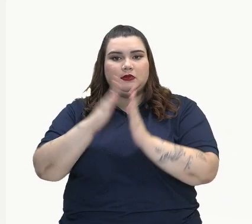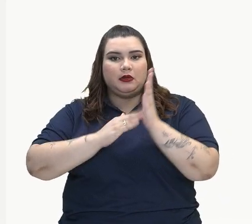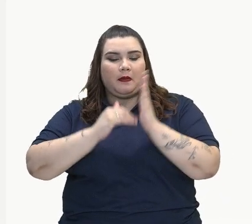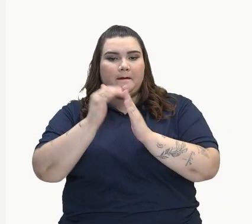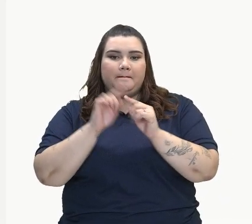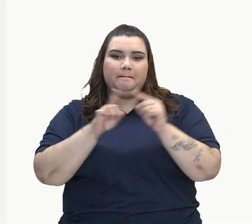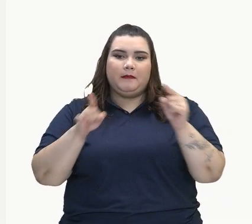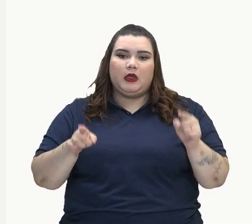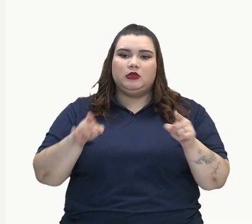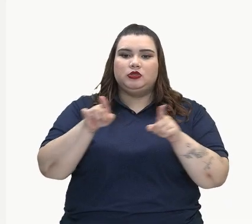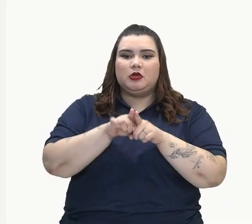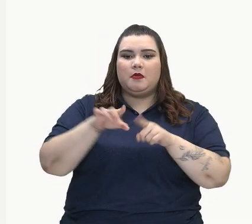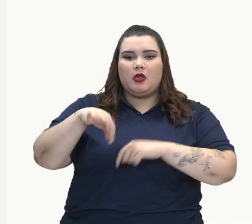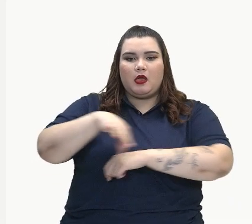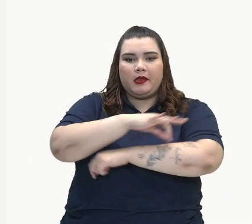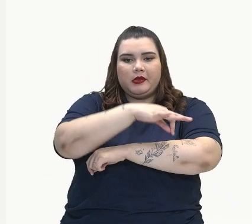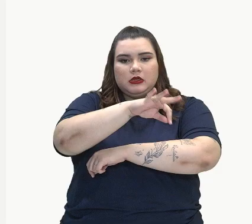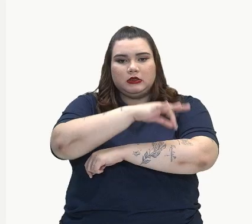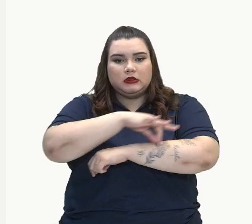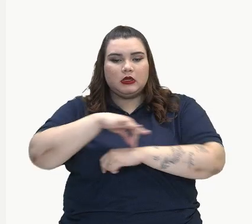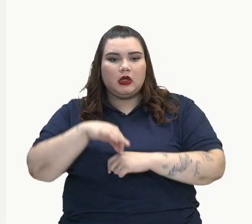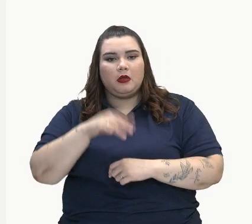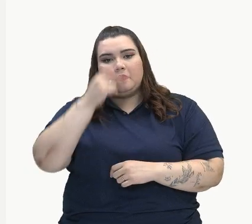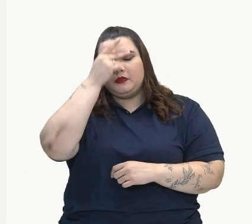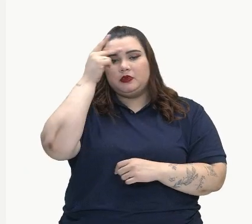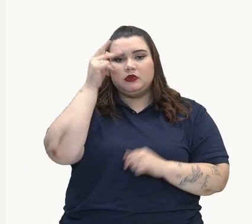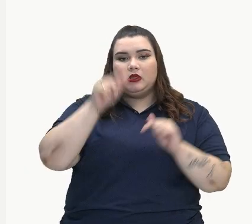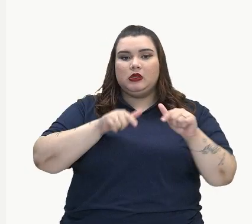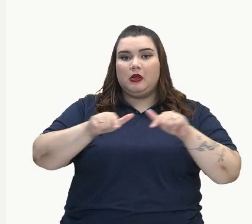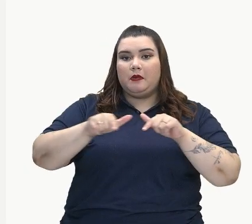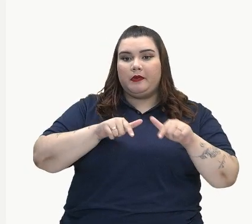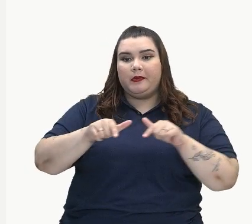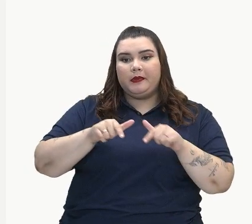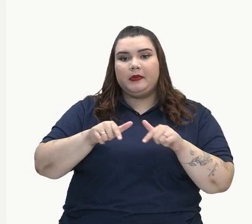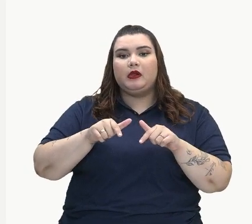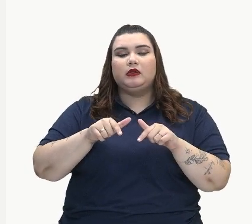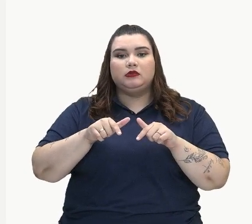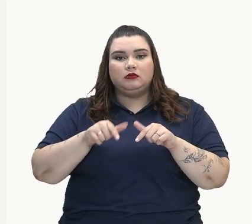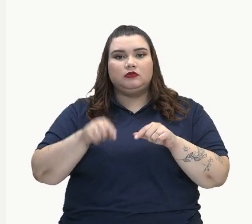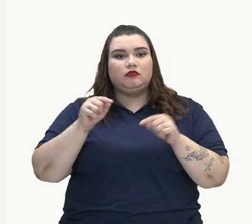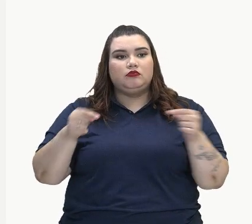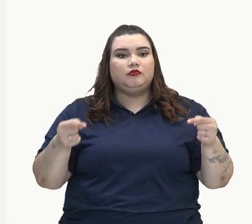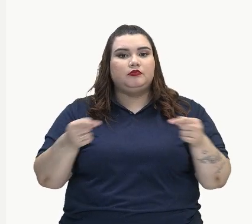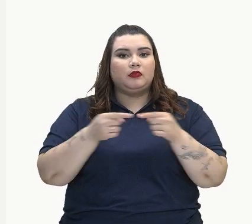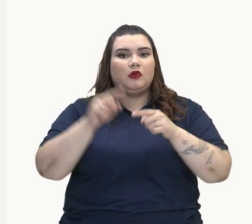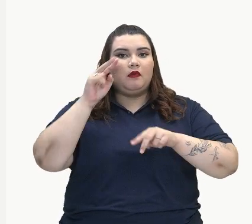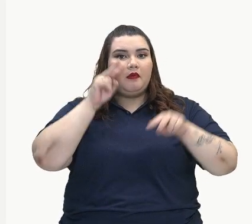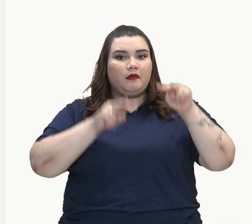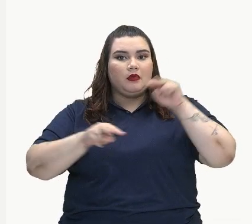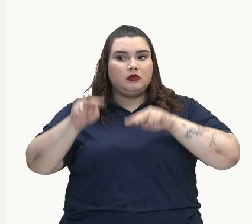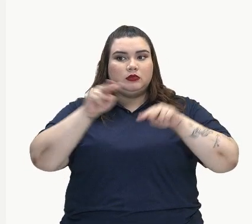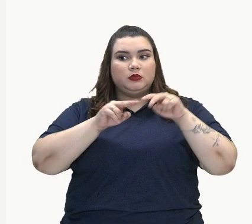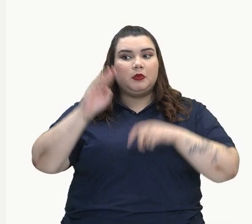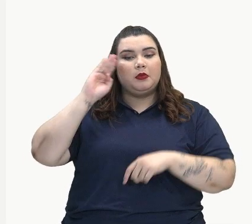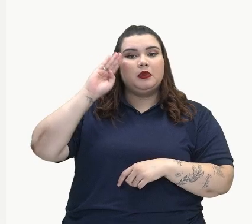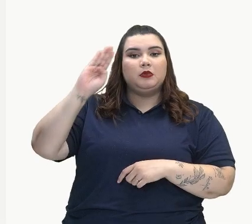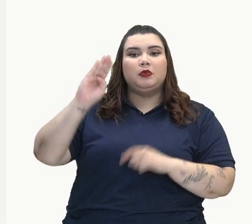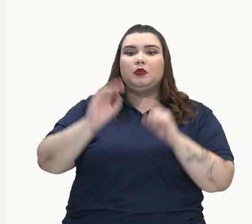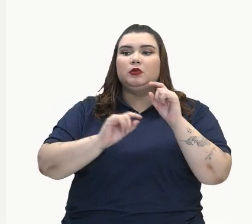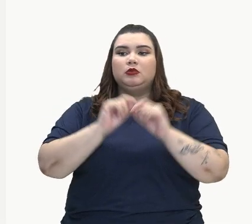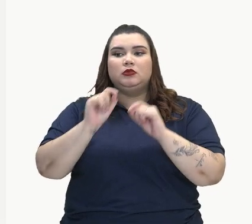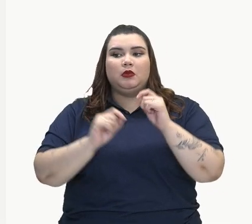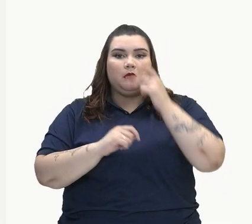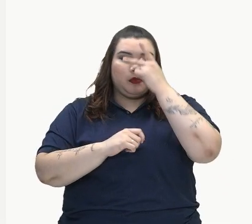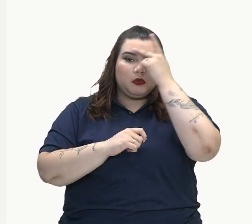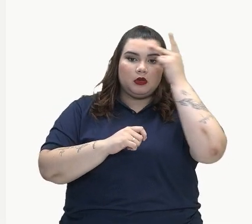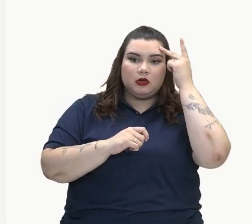mas por arquitetos, pessoas que trabalham com a questão visual, principalmente, né, as pessoas